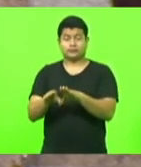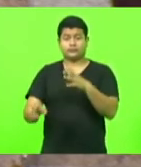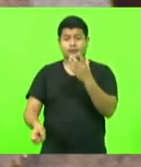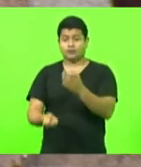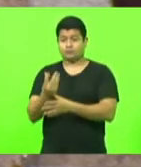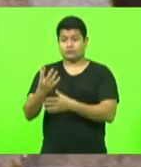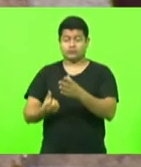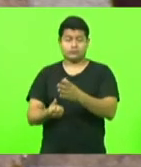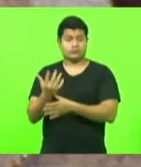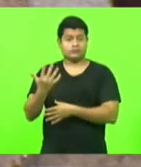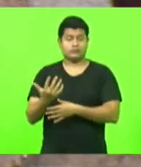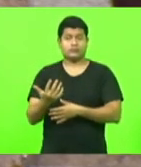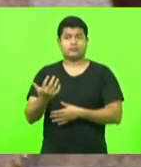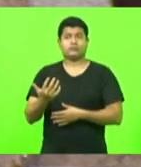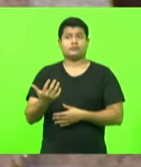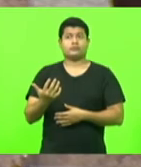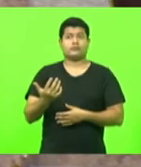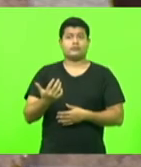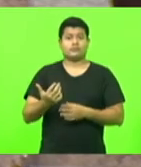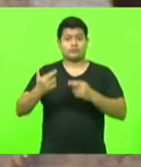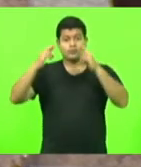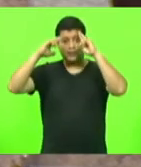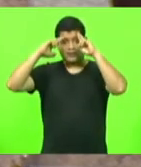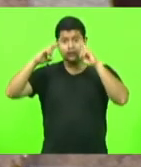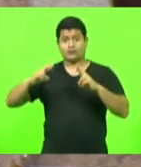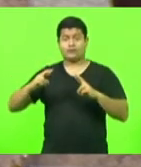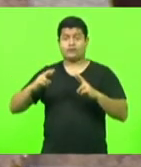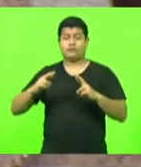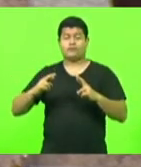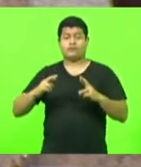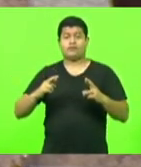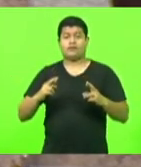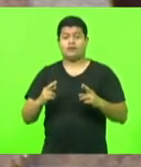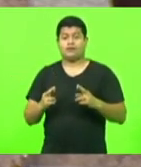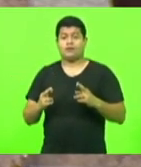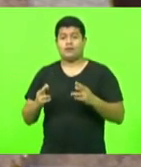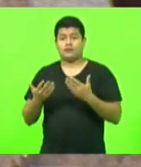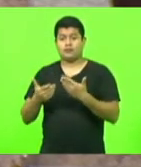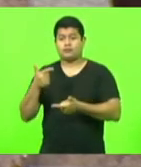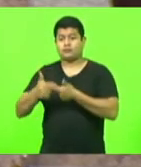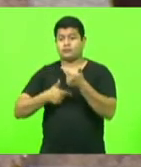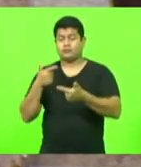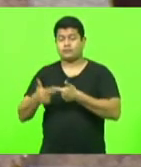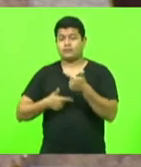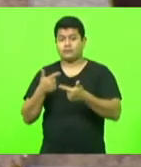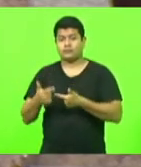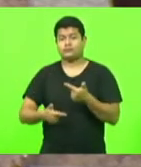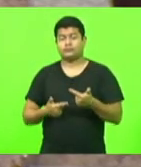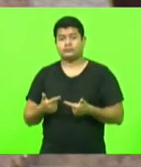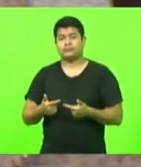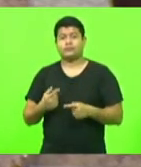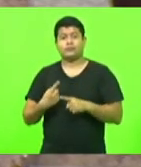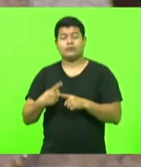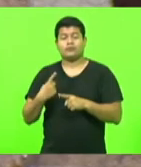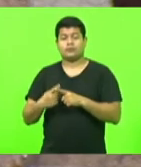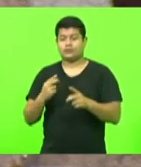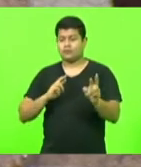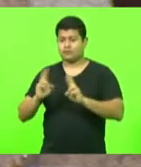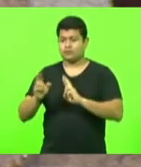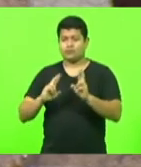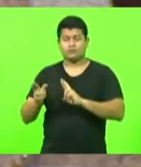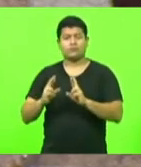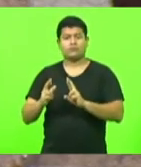Catarina, do respeito ao emprego do catarinense, porque por essas rodovias ali